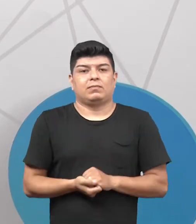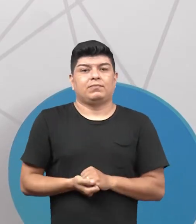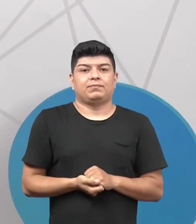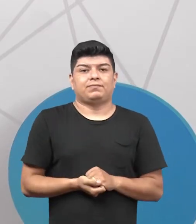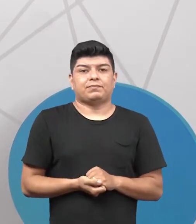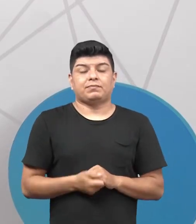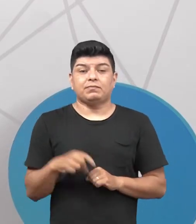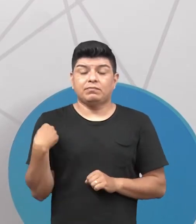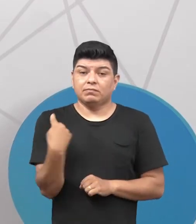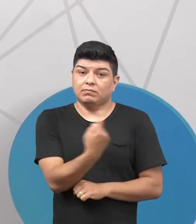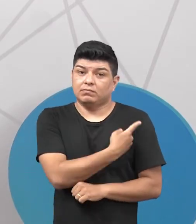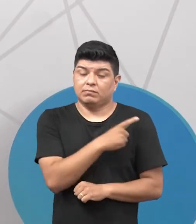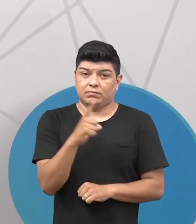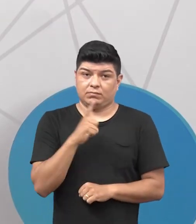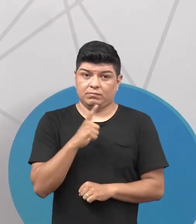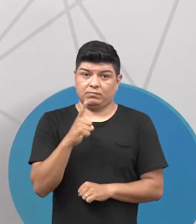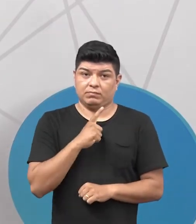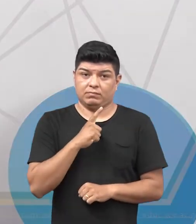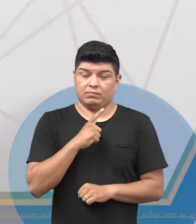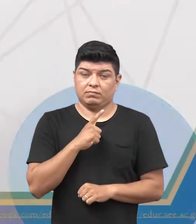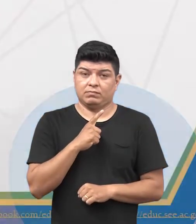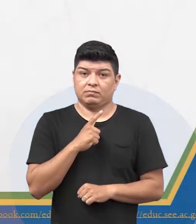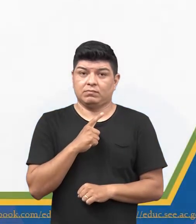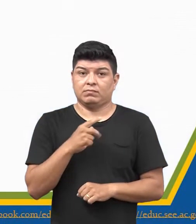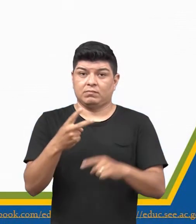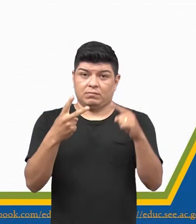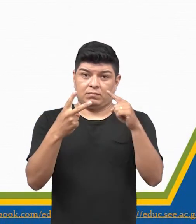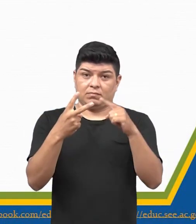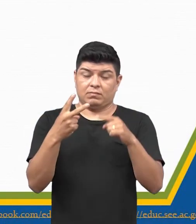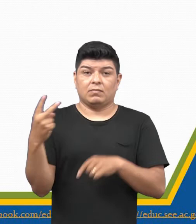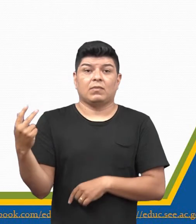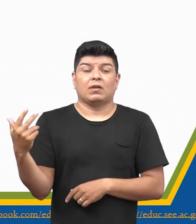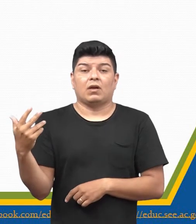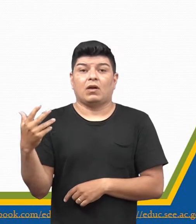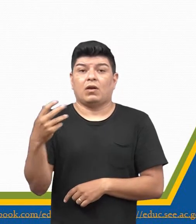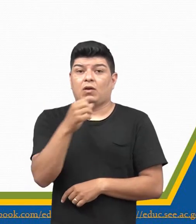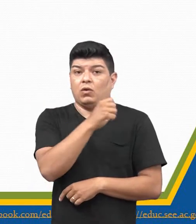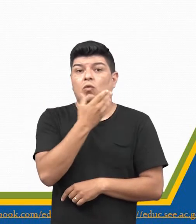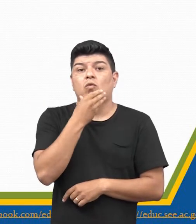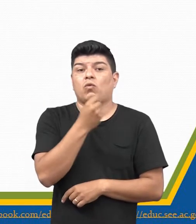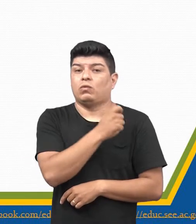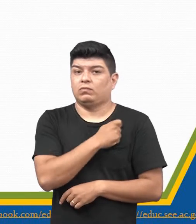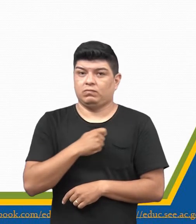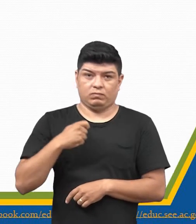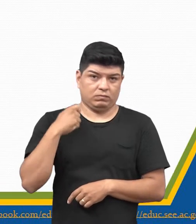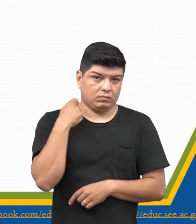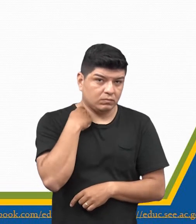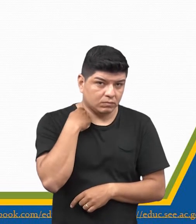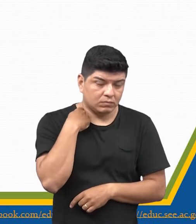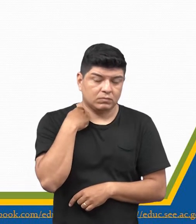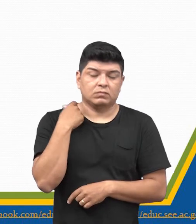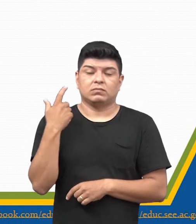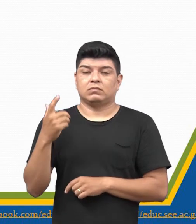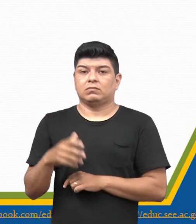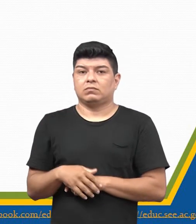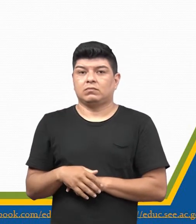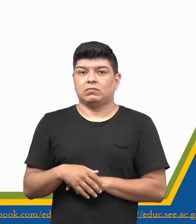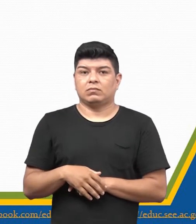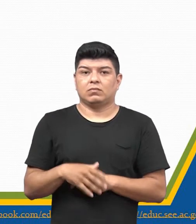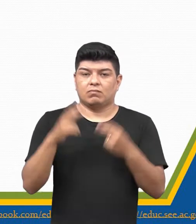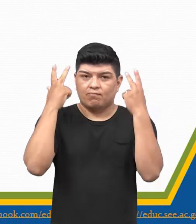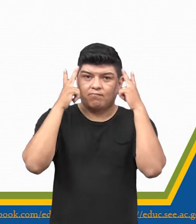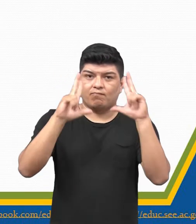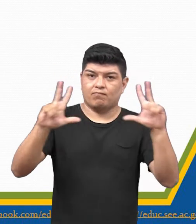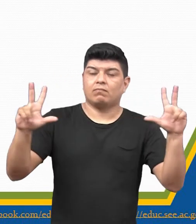Então, nós temos aqui o seguinte, segundo Sócrates, o homem é dotado de uma